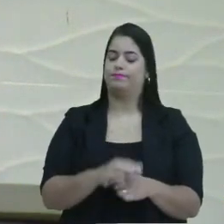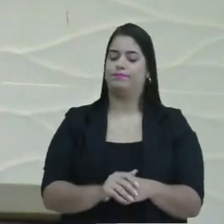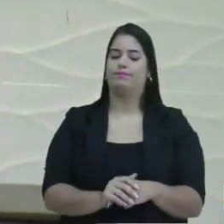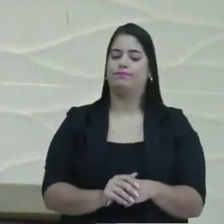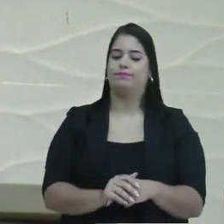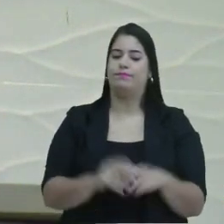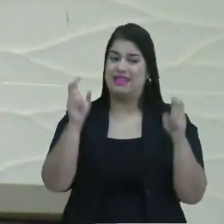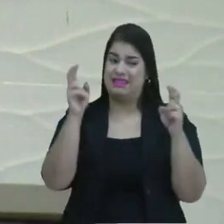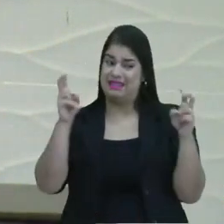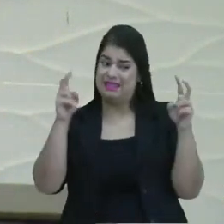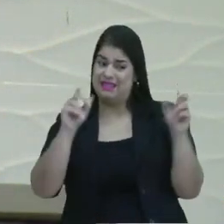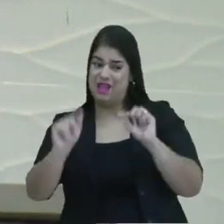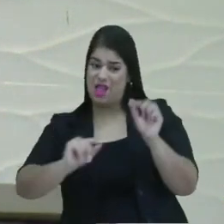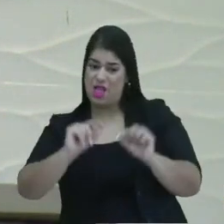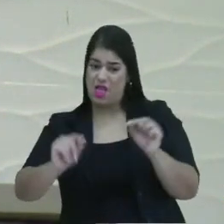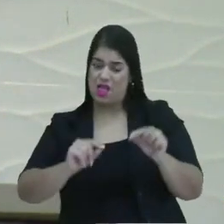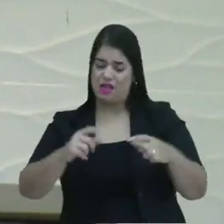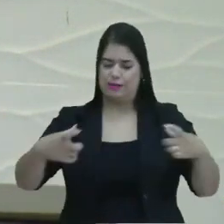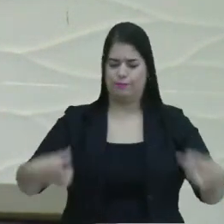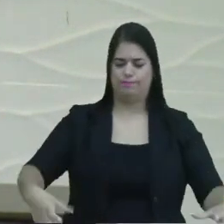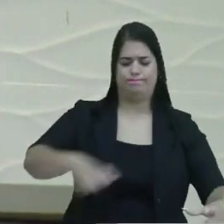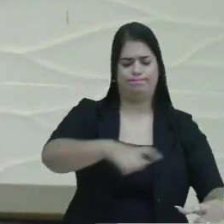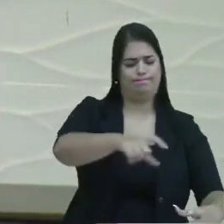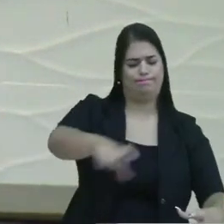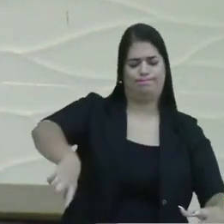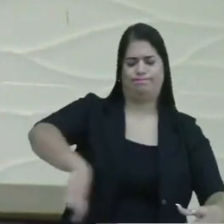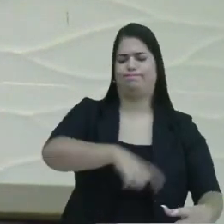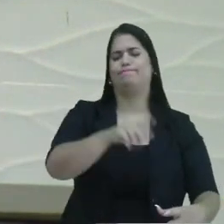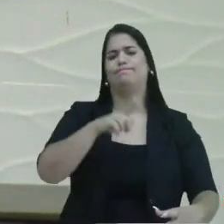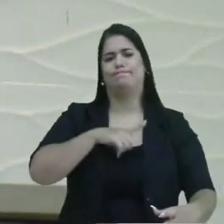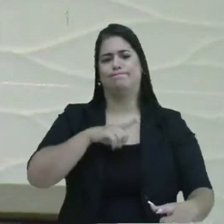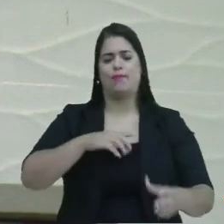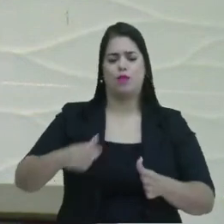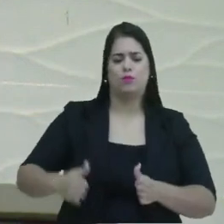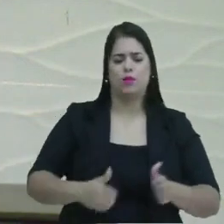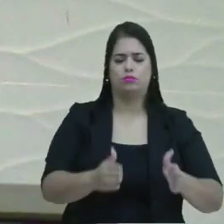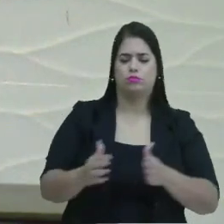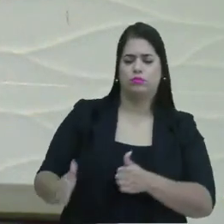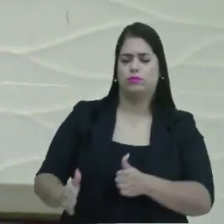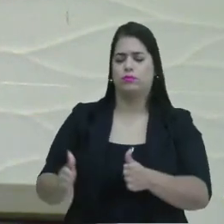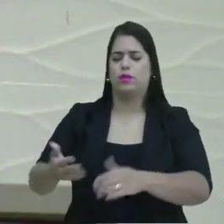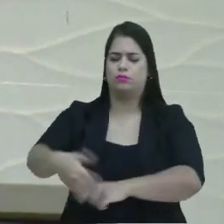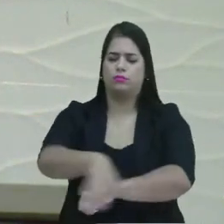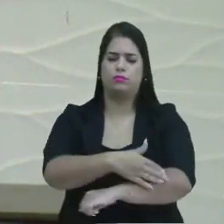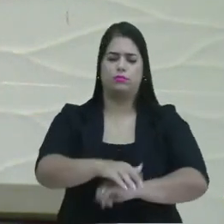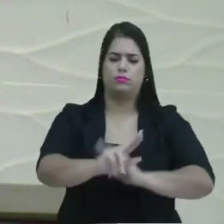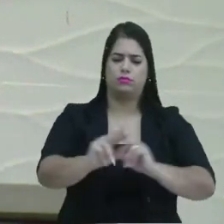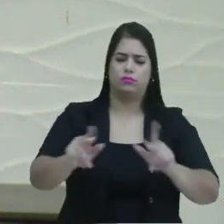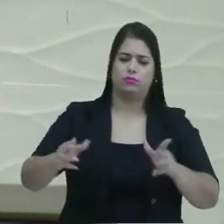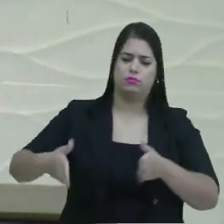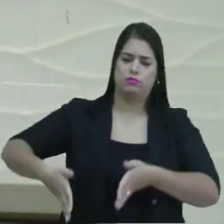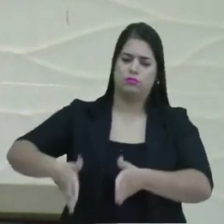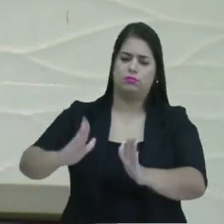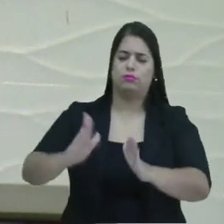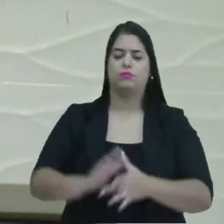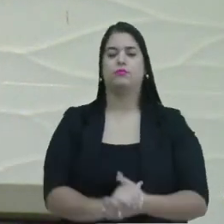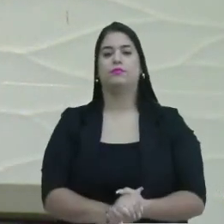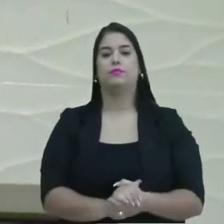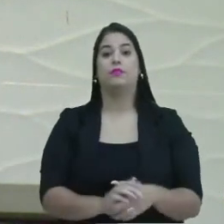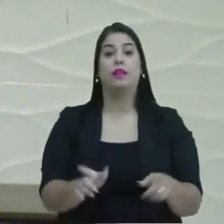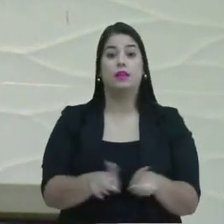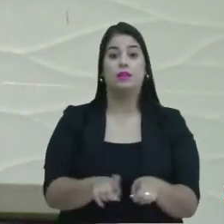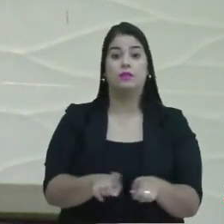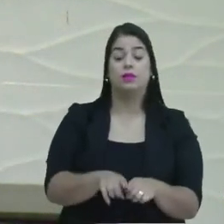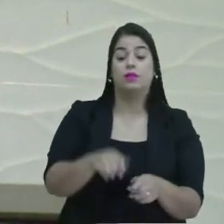à quantidade de buracos em nosso município nas vias públicas. Senhor, quero também aqui falar da vinda do